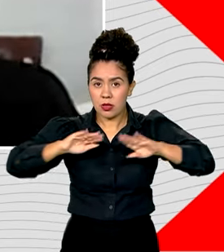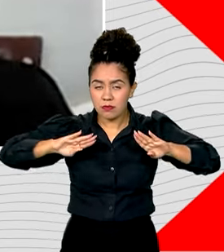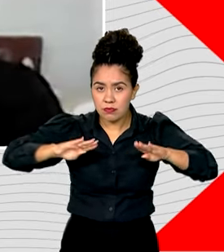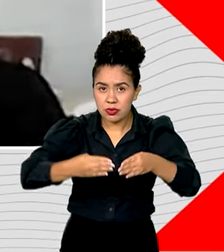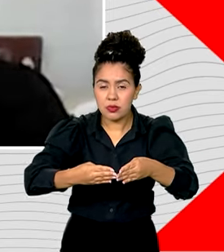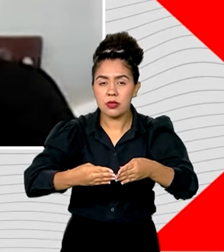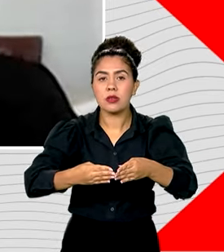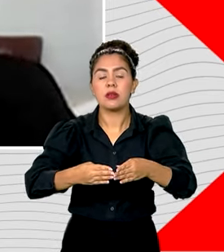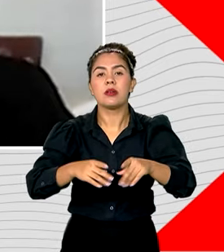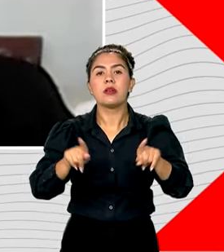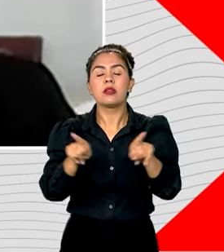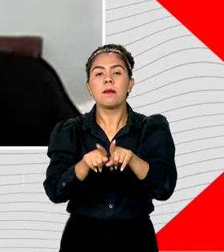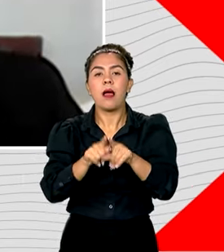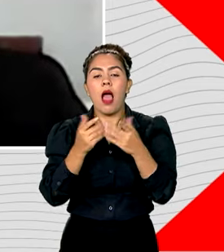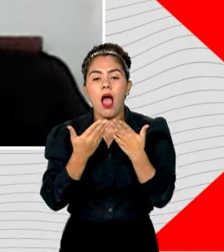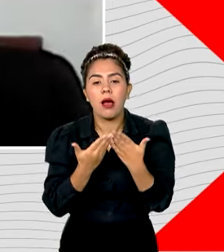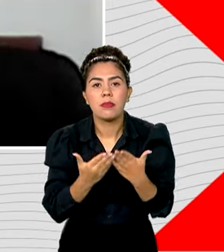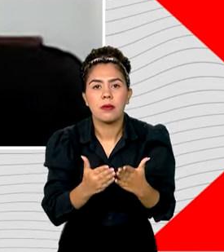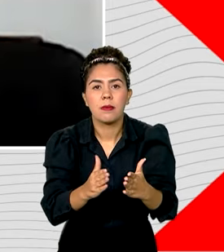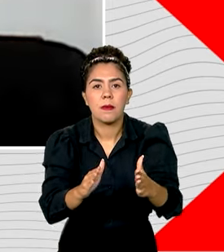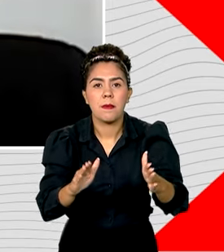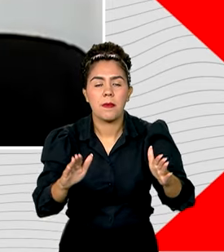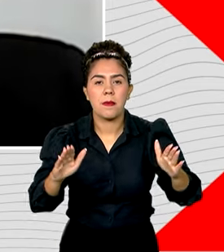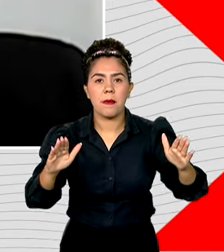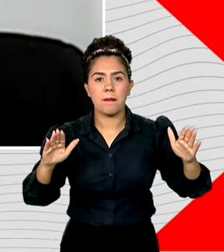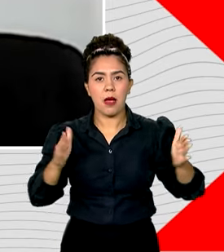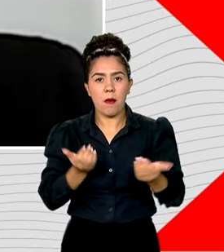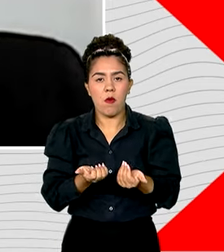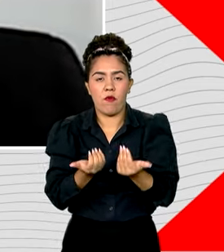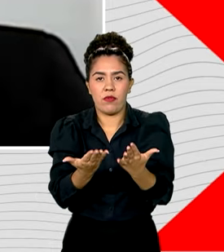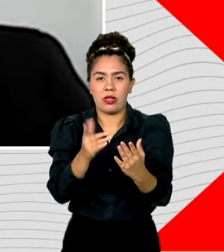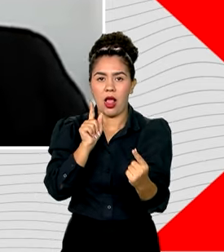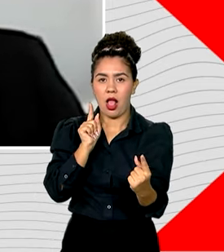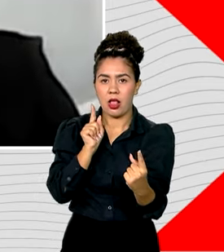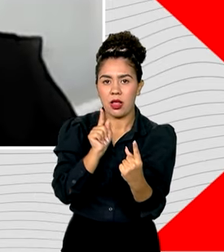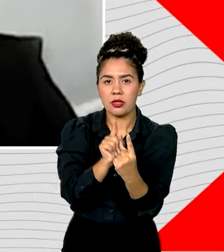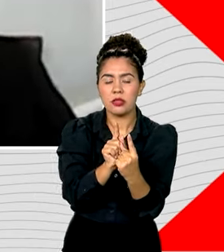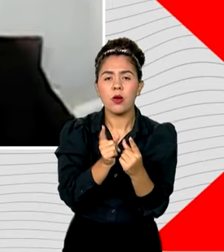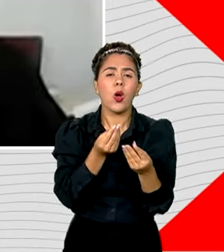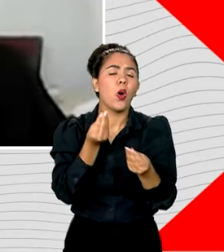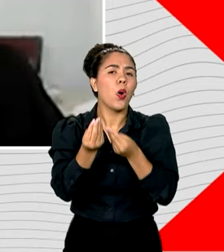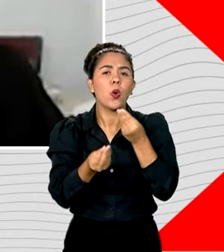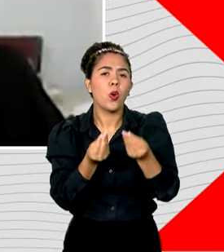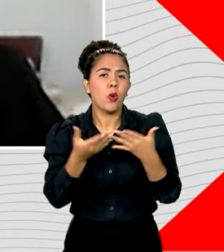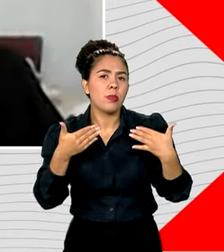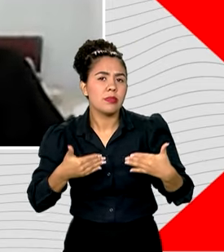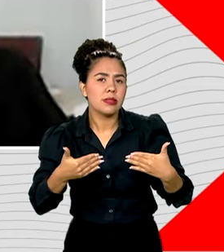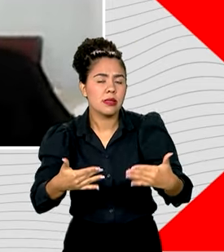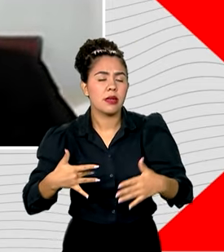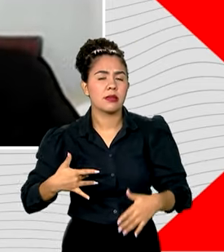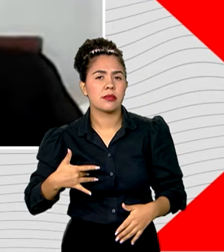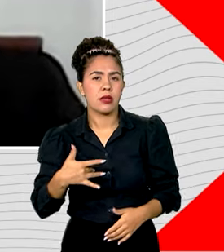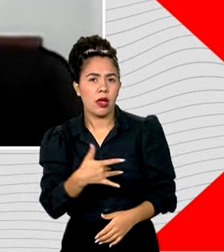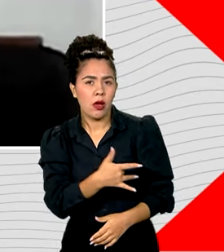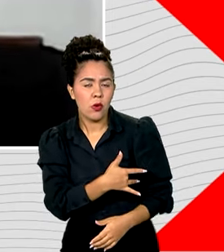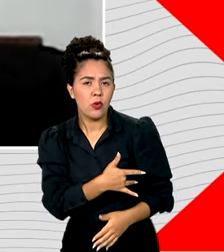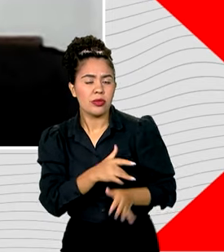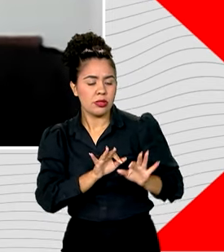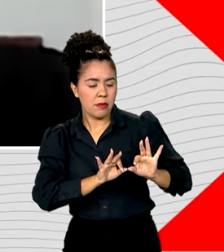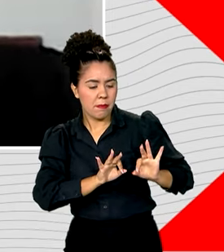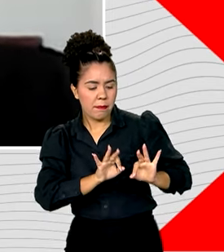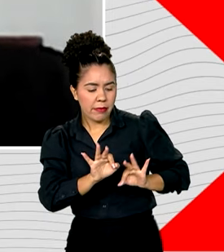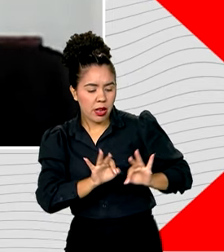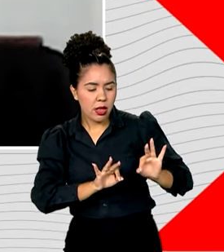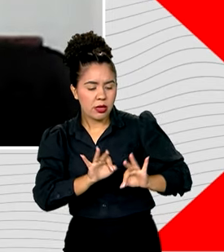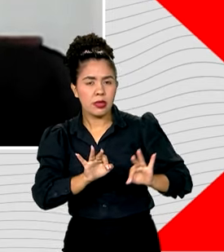interiorização Da ampliação da interiorização desse atendimento né como é que o ministério da saúde inclusive eh planeja